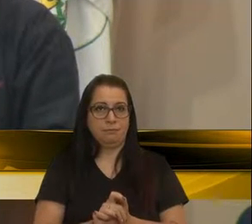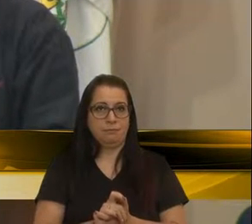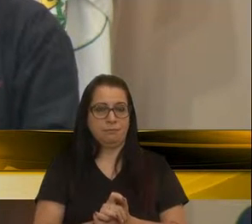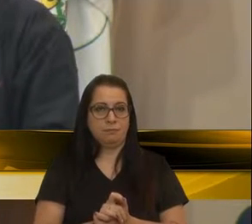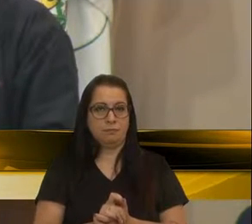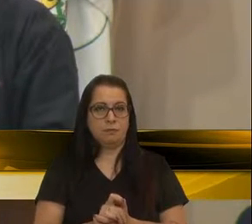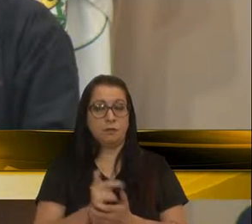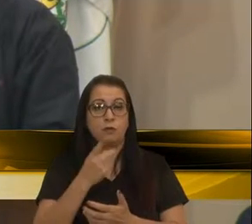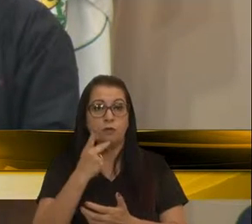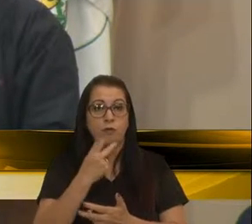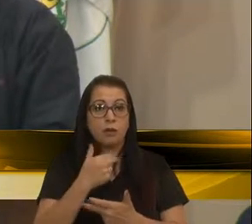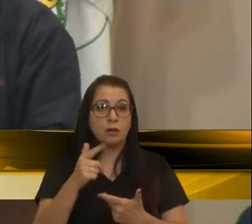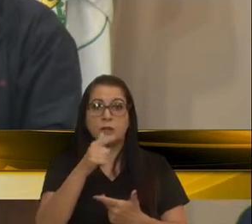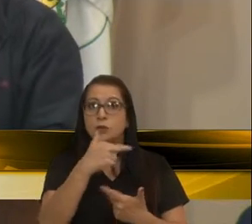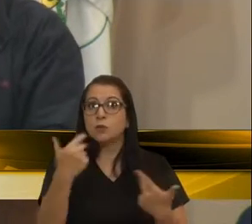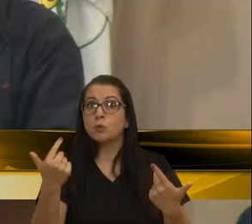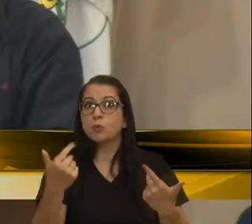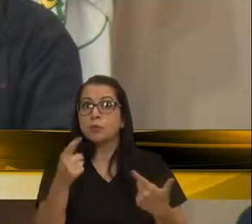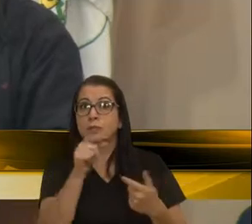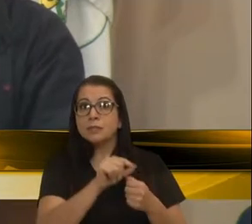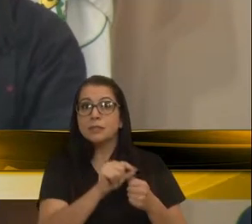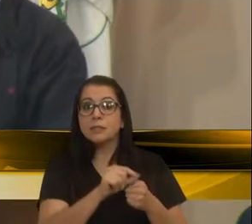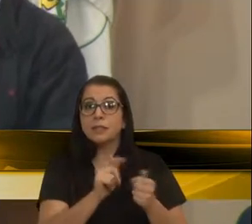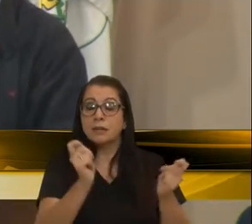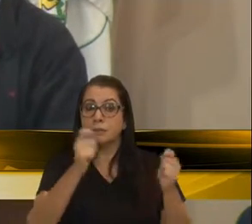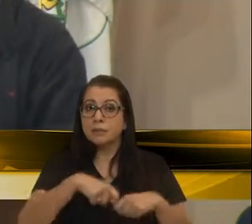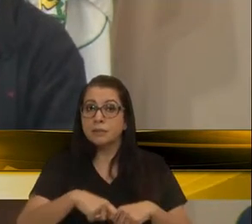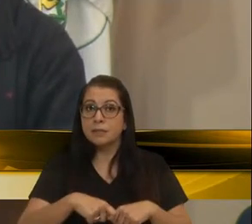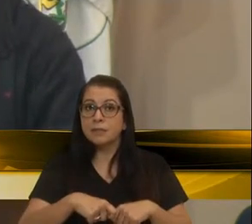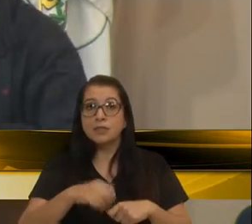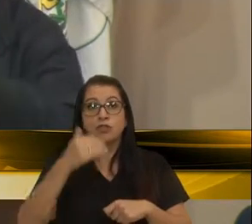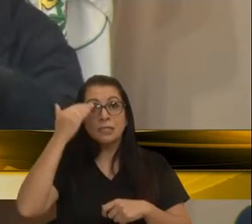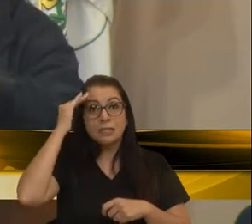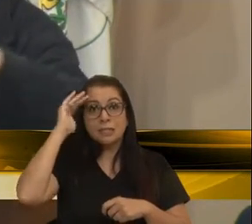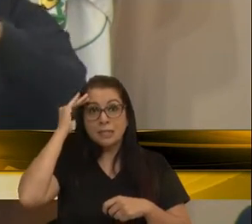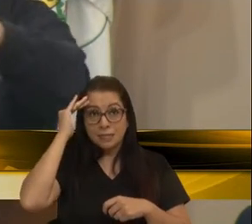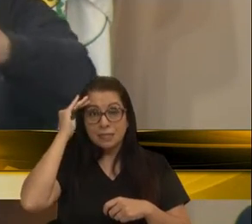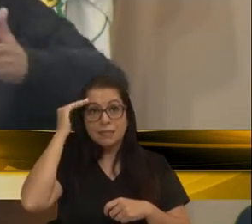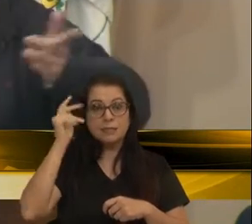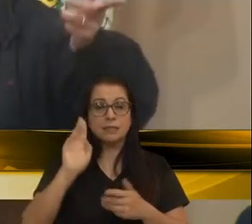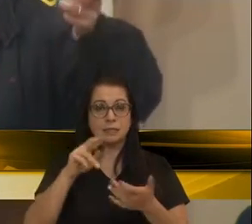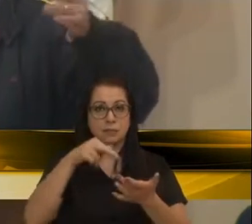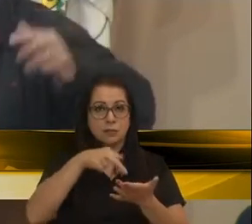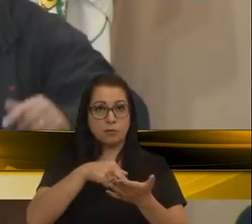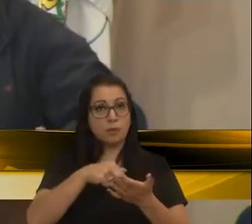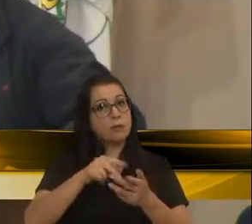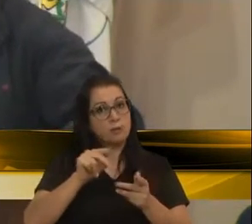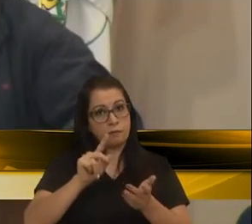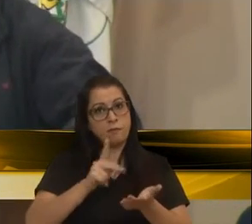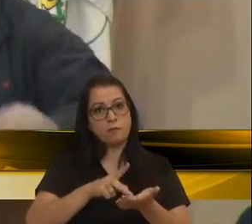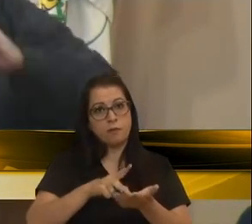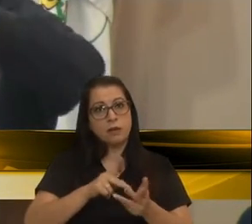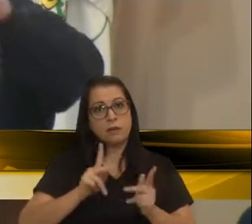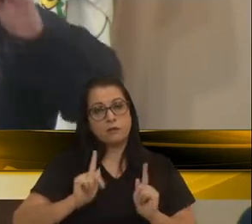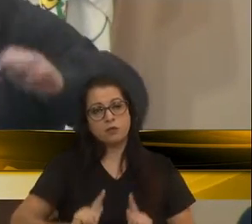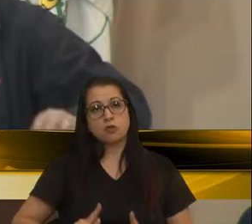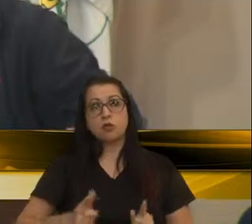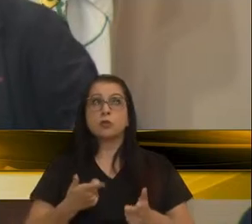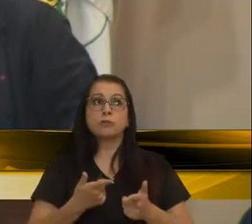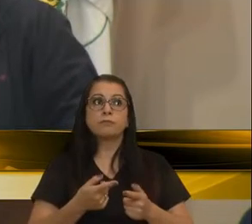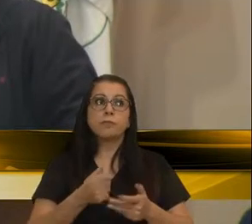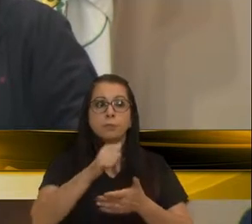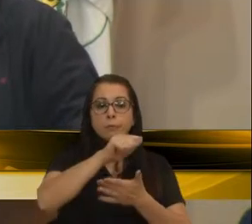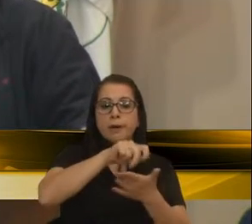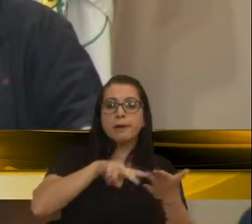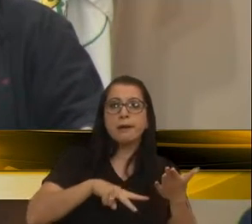reproduza coisas que, se ele tivesse a capacidade de entender e se fosse realmente um gestor, ele faria uma simples